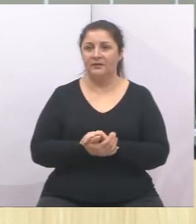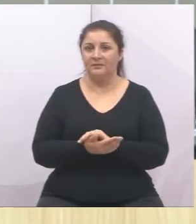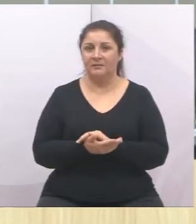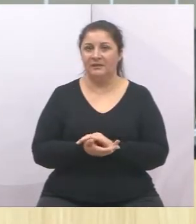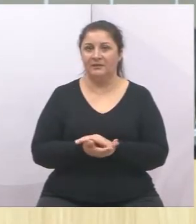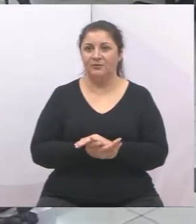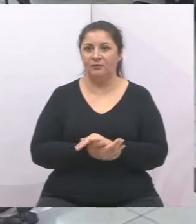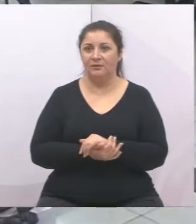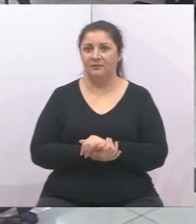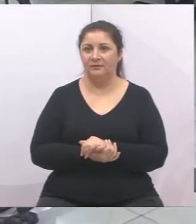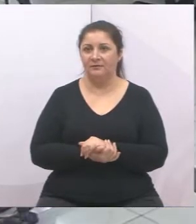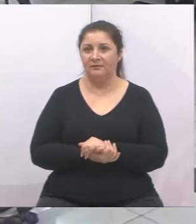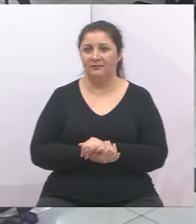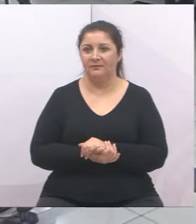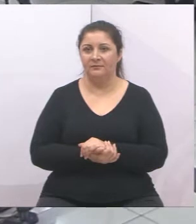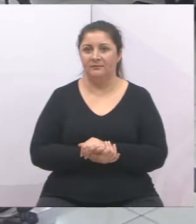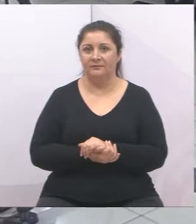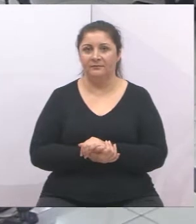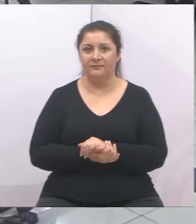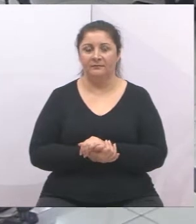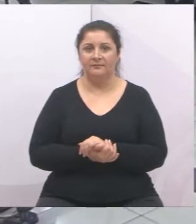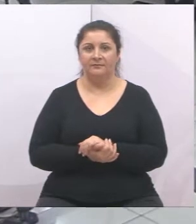Apresentação do projeto.